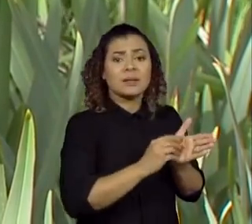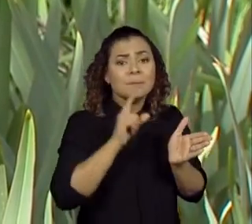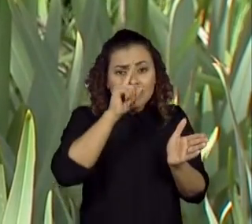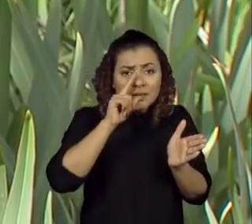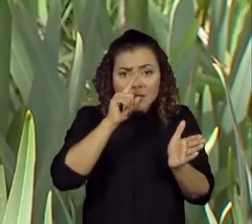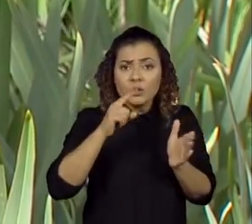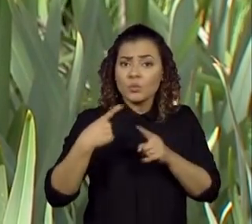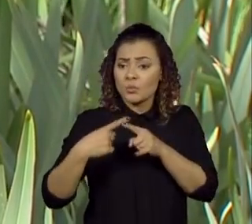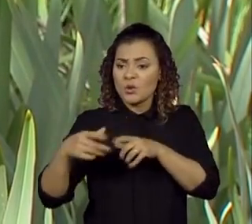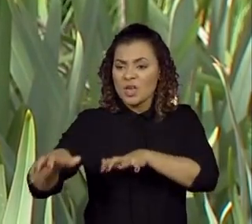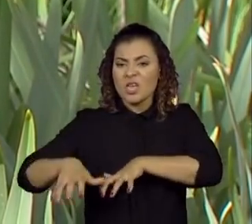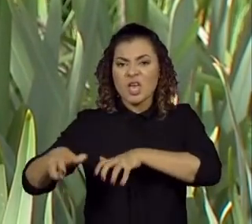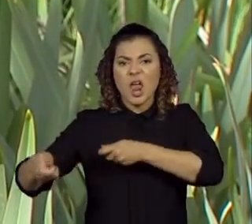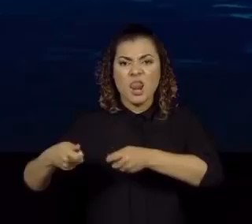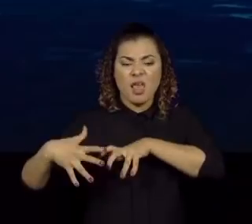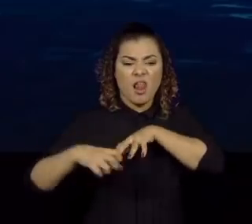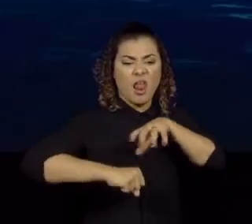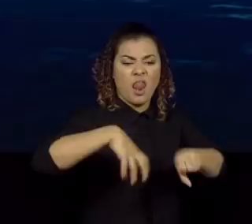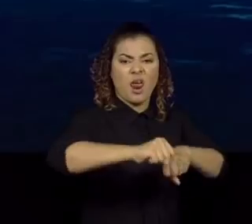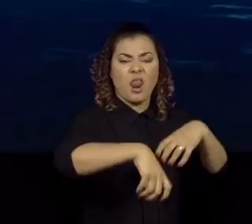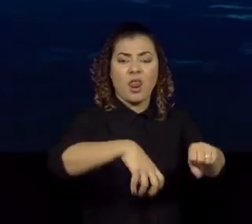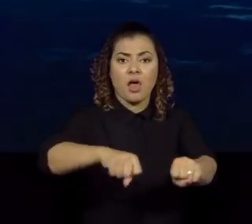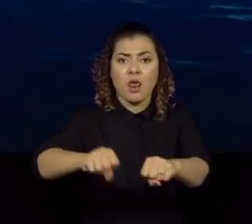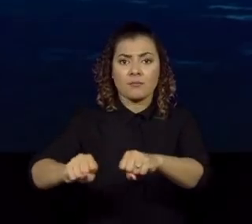pelas invasões de garimpeiros.